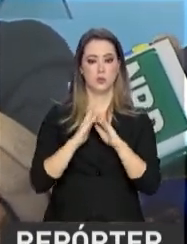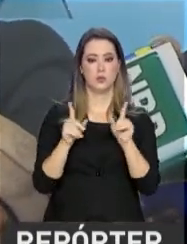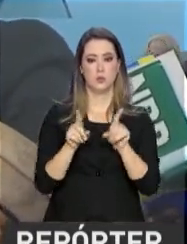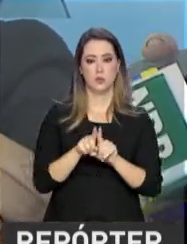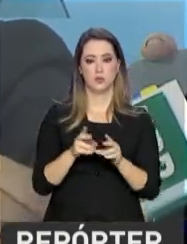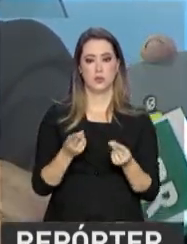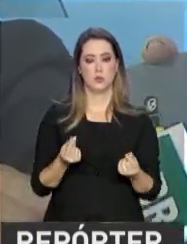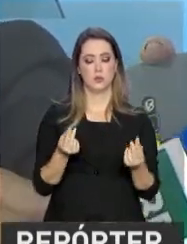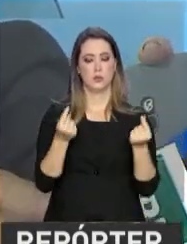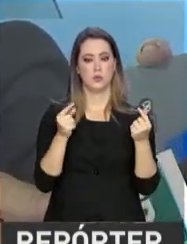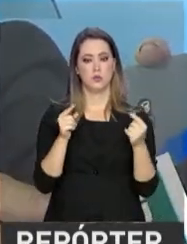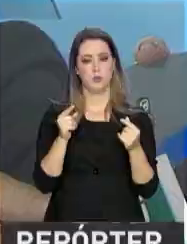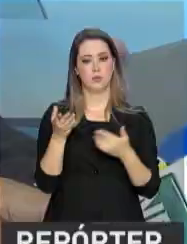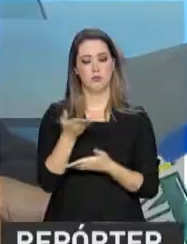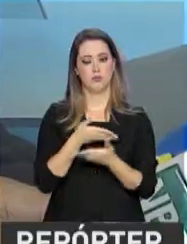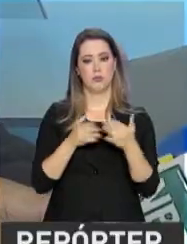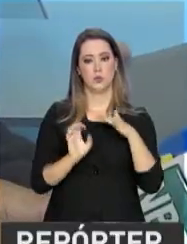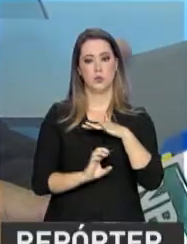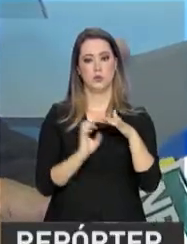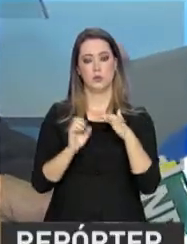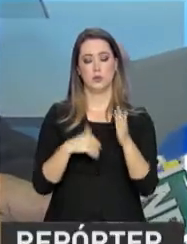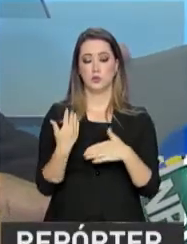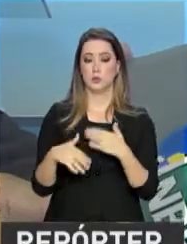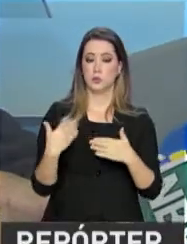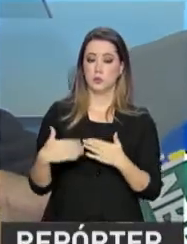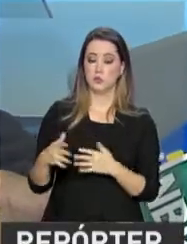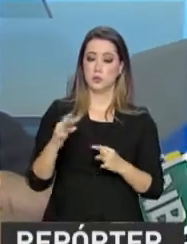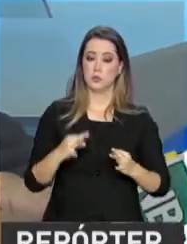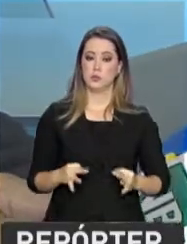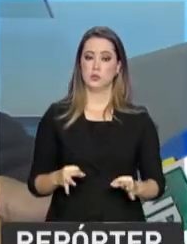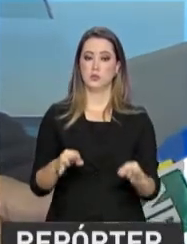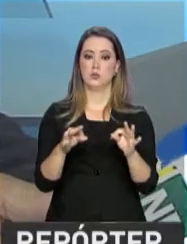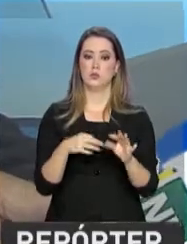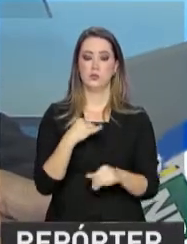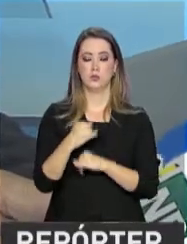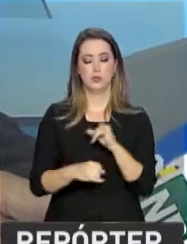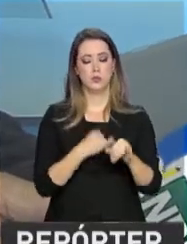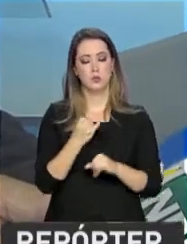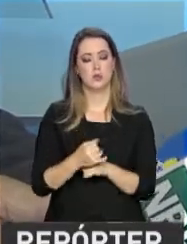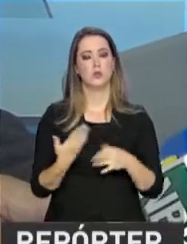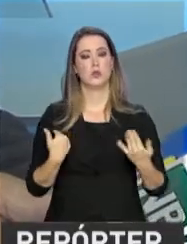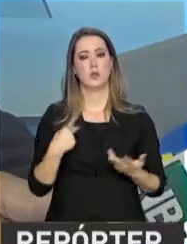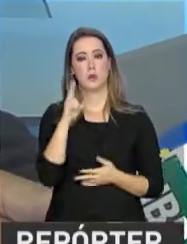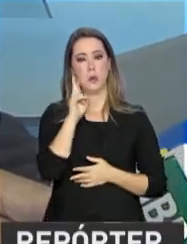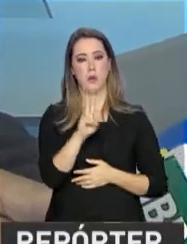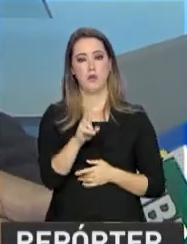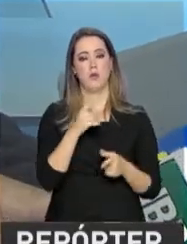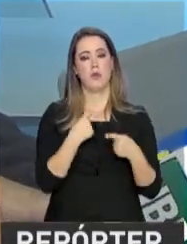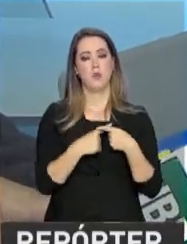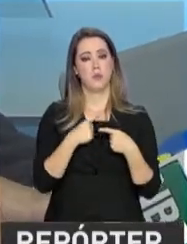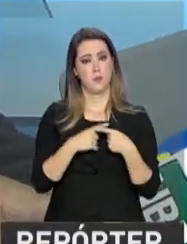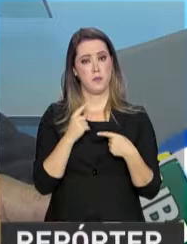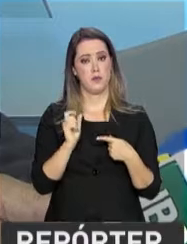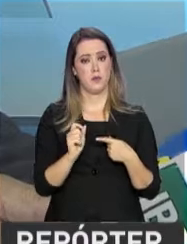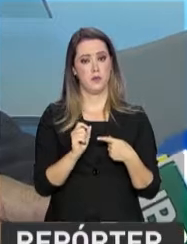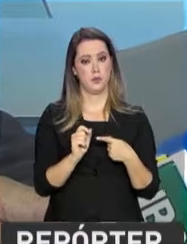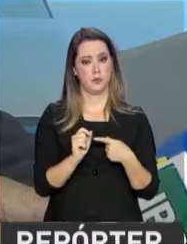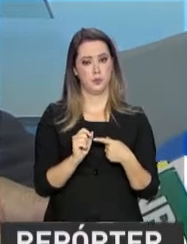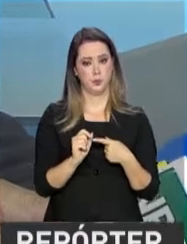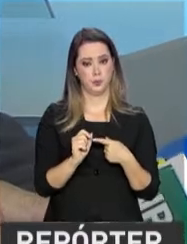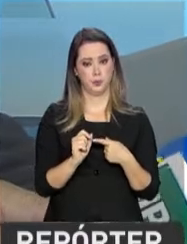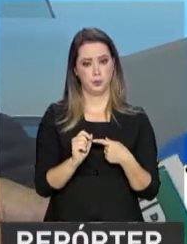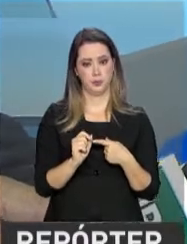crédito comercial um desenvolvimento da tecnologia da informação eu vejo isso como um a um